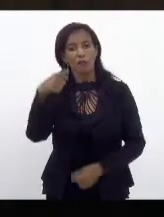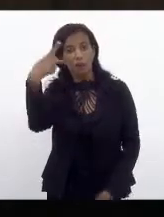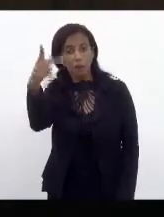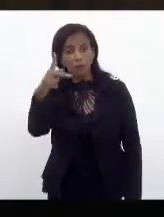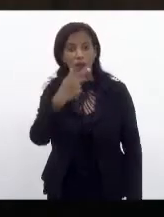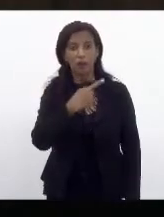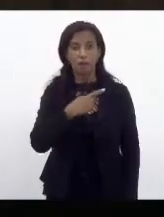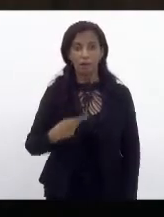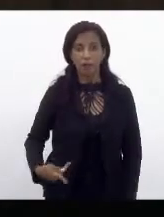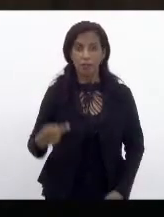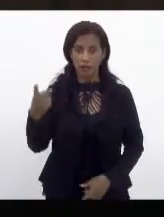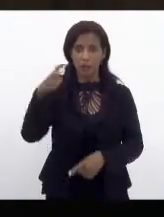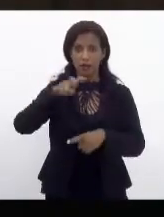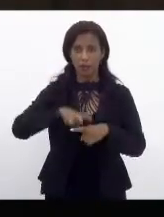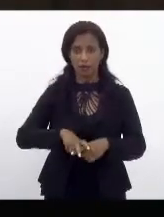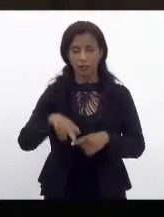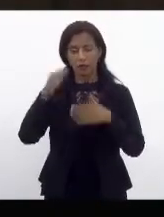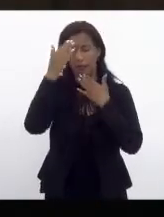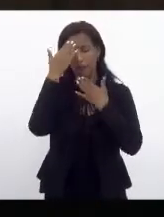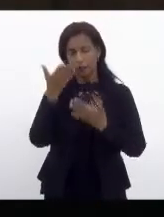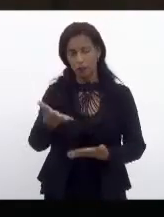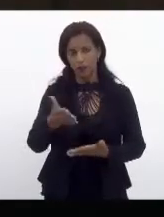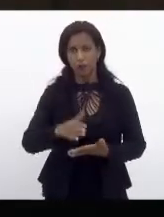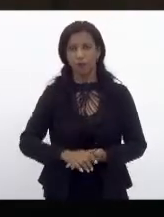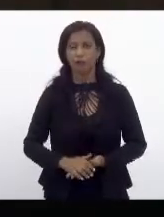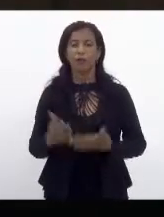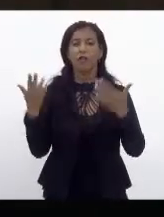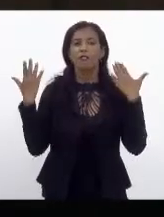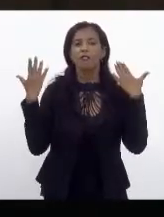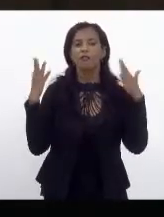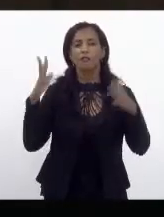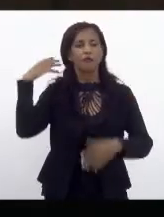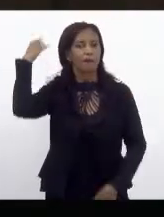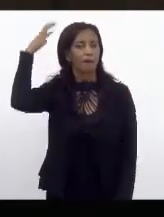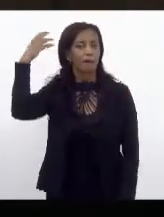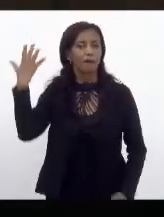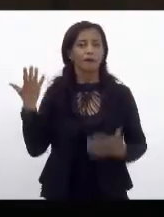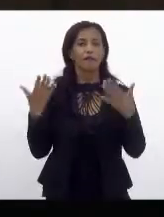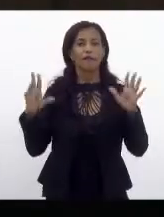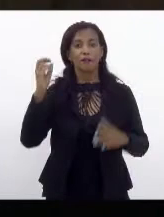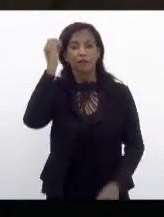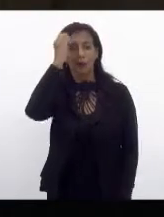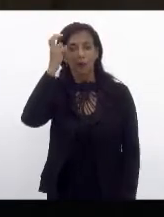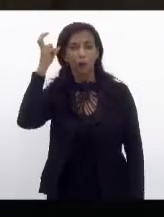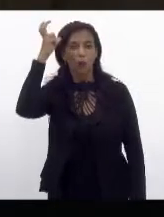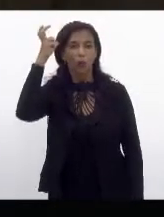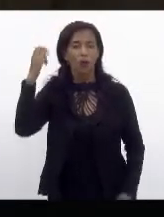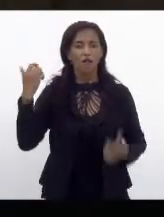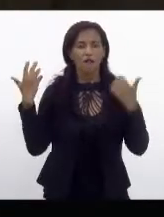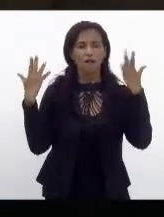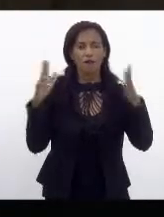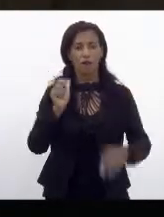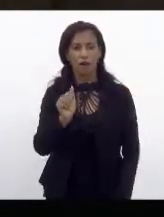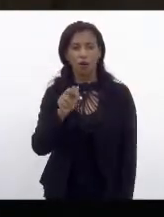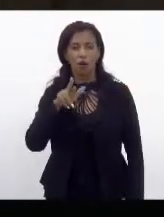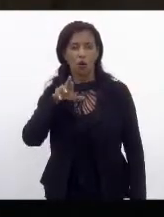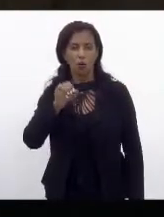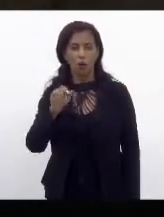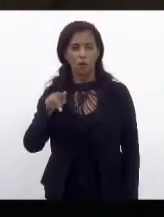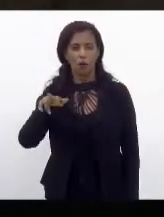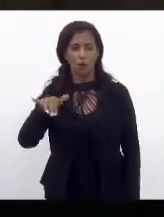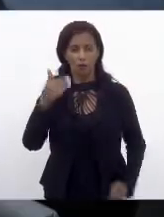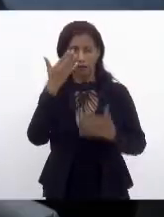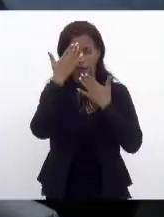presidenta que está aí. Muito obrigada, viva Marielle, viva a cultura, viva o Afro-Reggae. Obrigada,